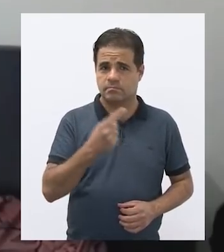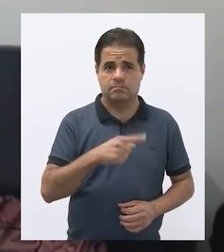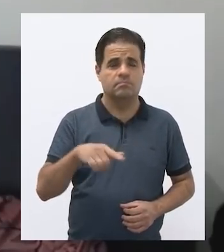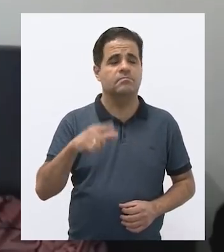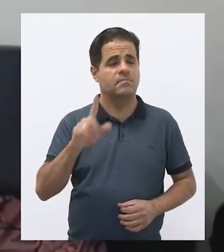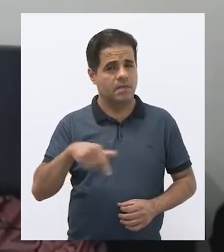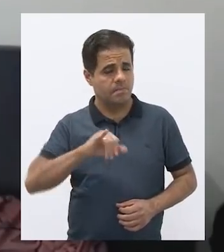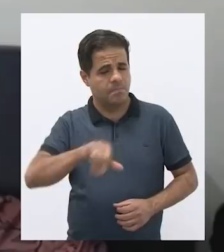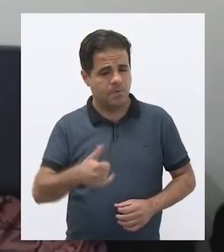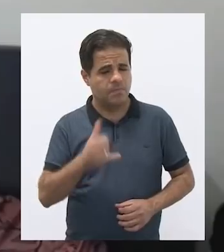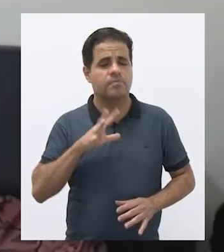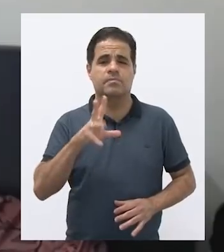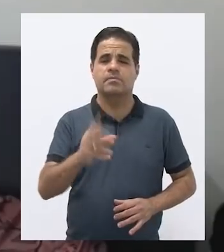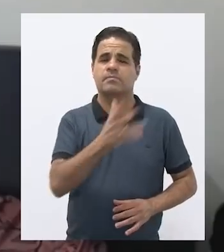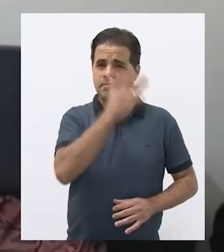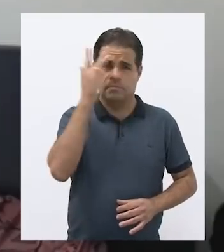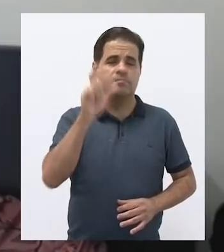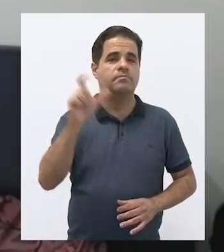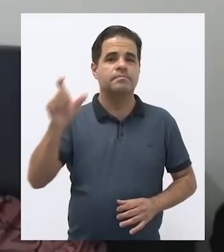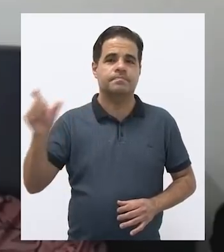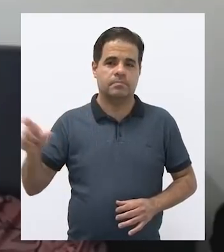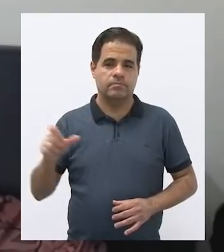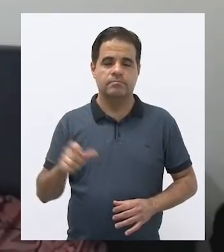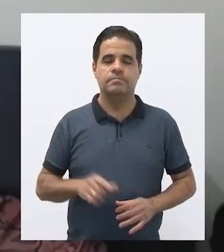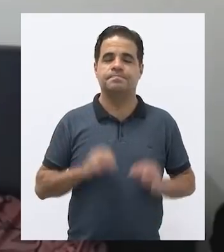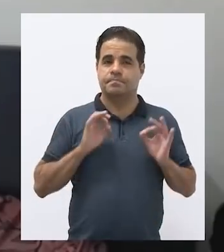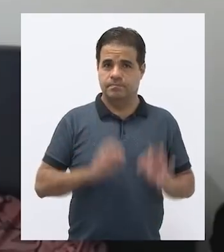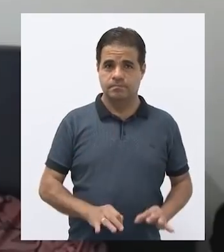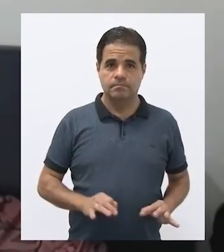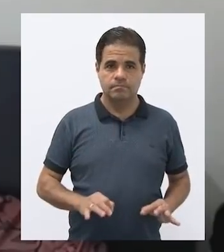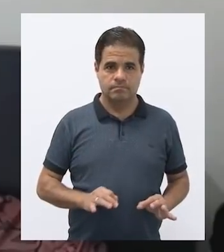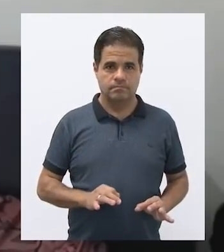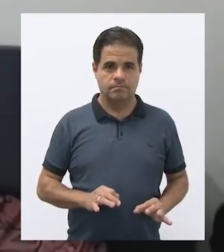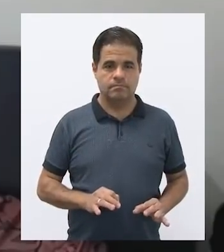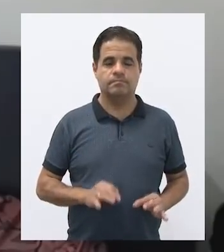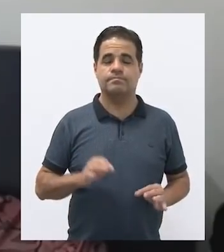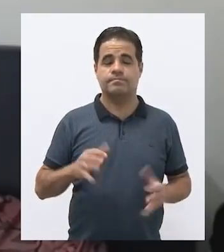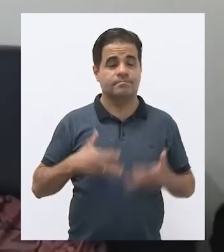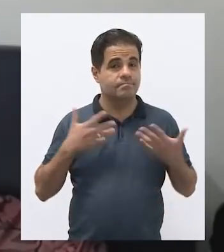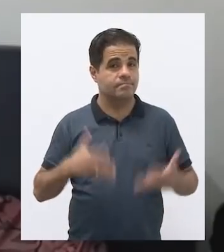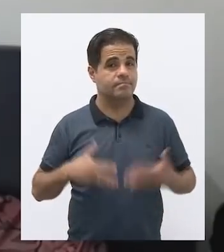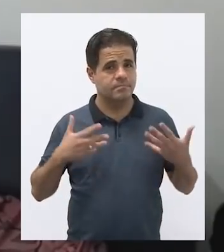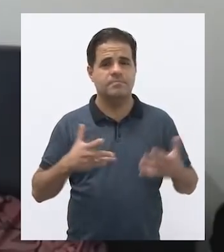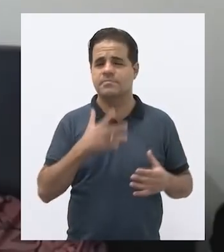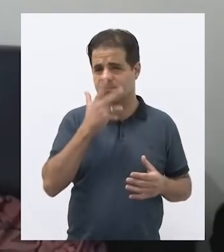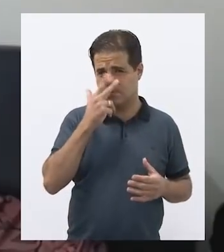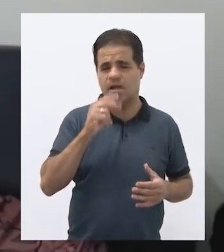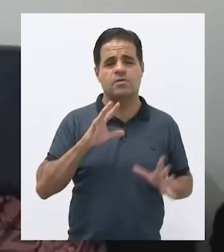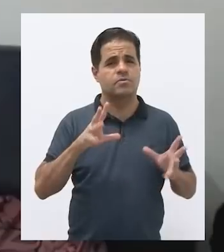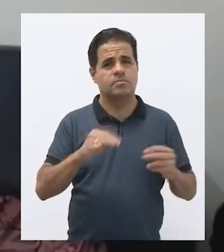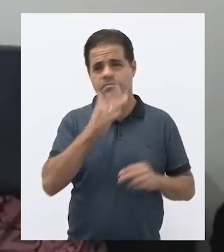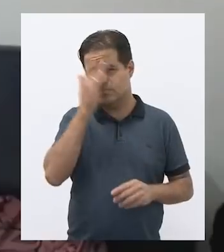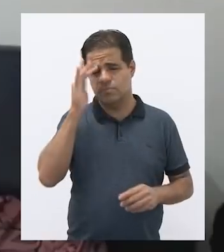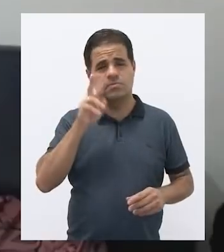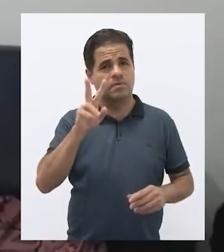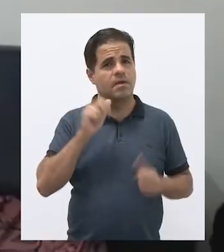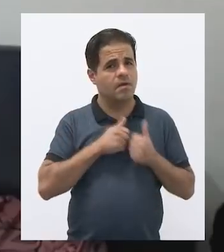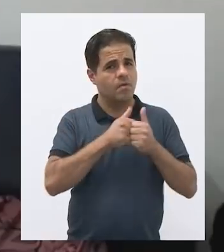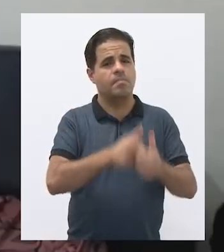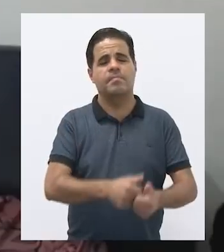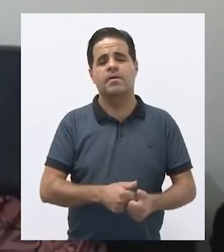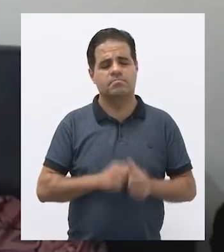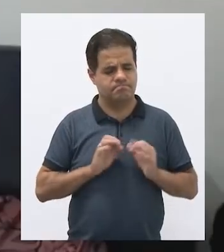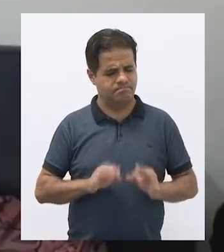ser proveitoso para todo mundo. E com certeza essa empolgação, acho que todo mundo que está aqui acompanhando também